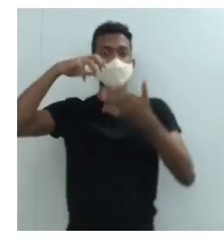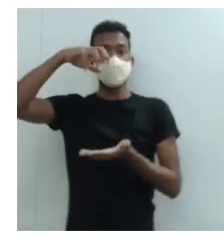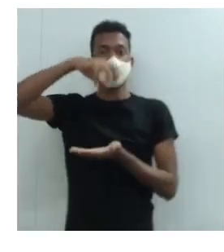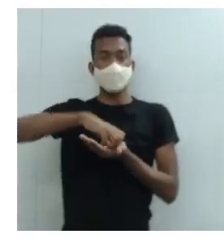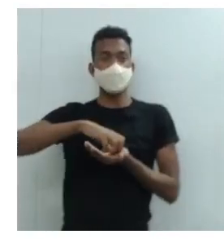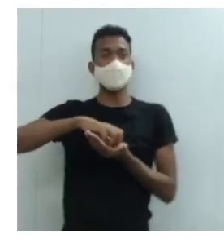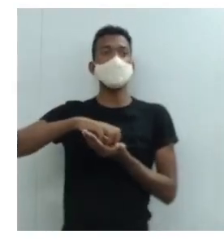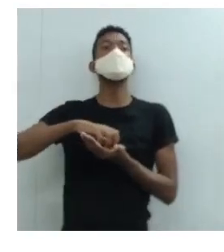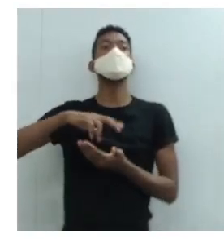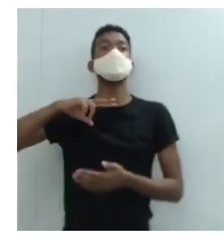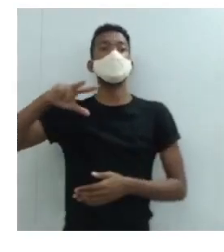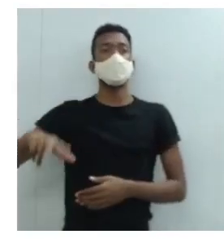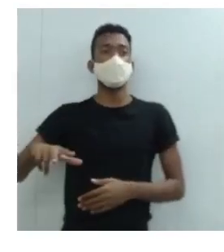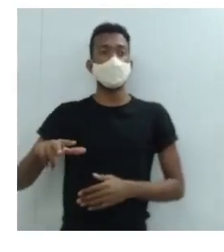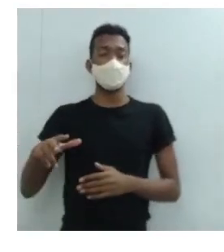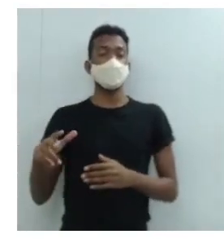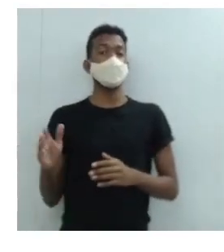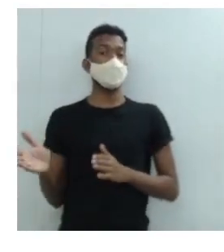Espanha,